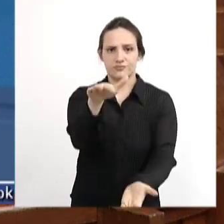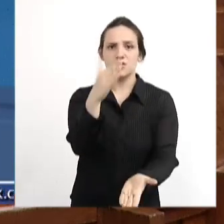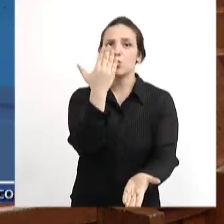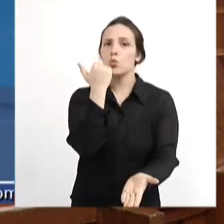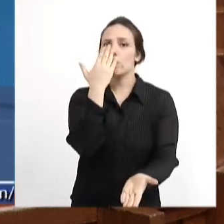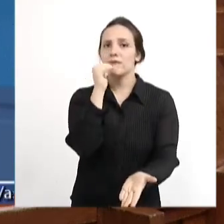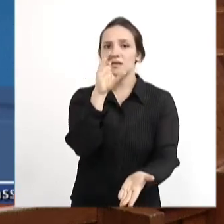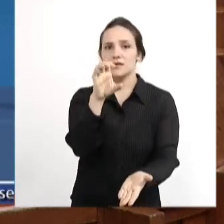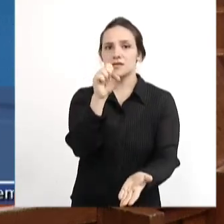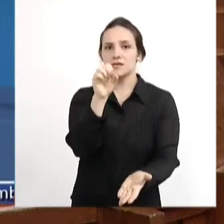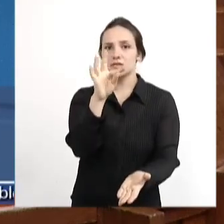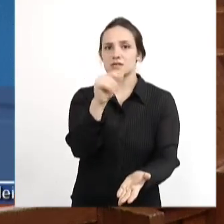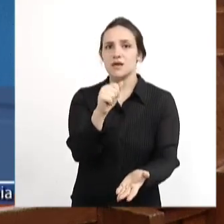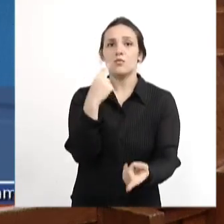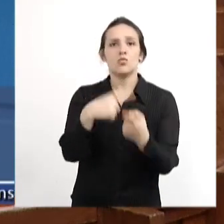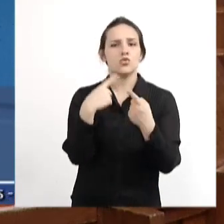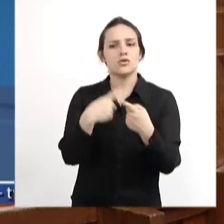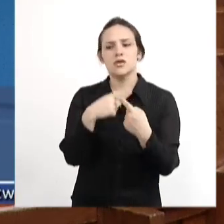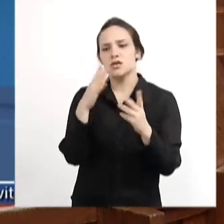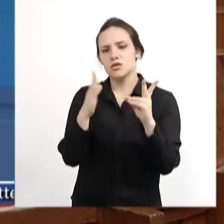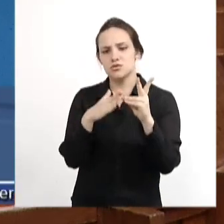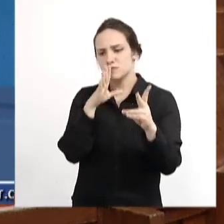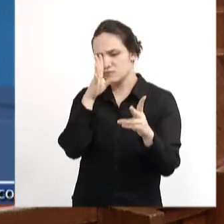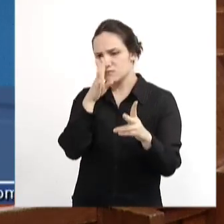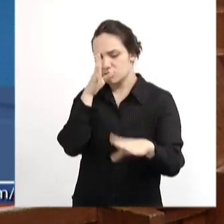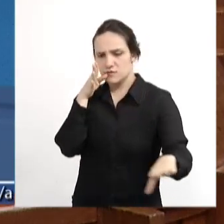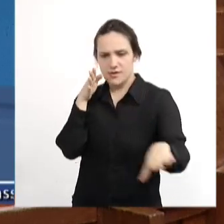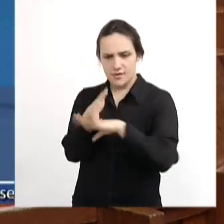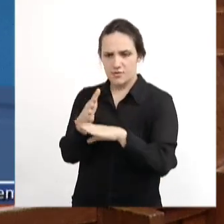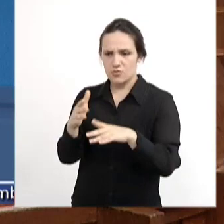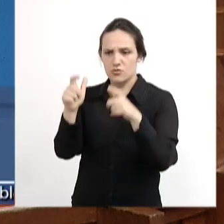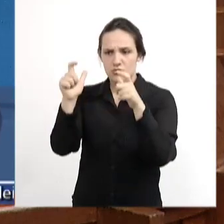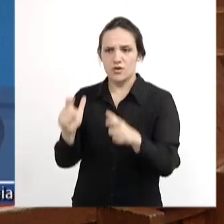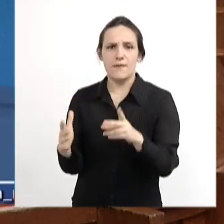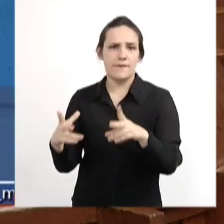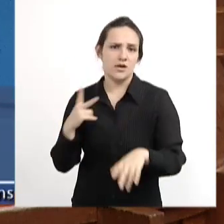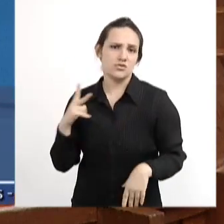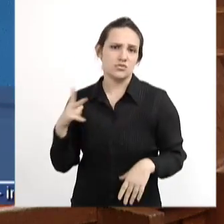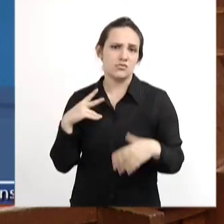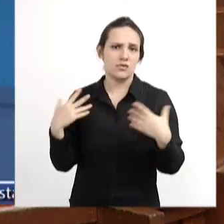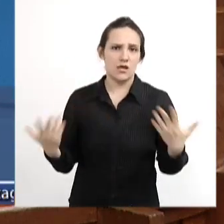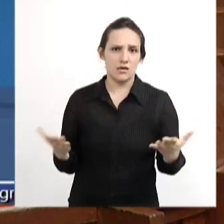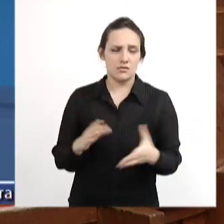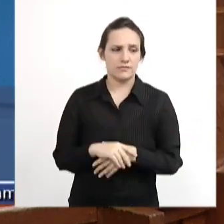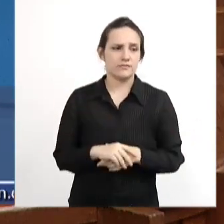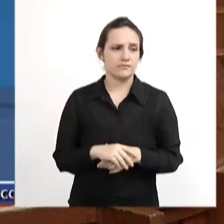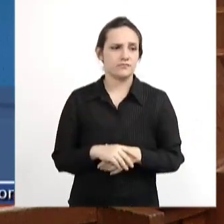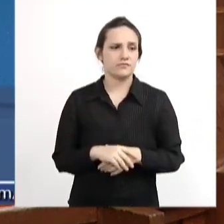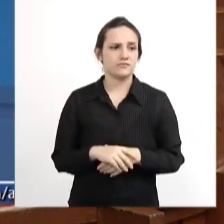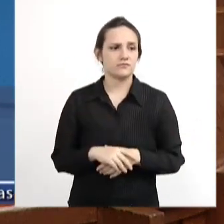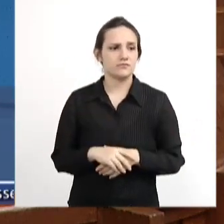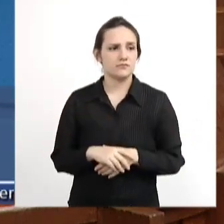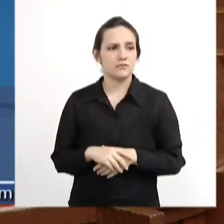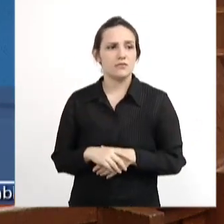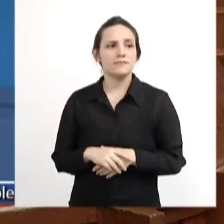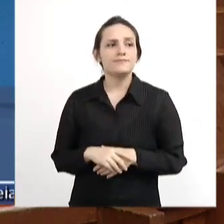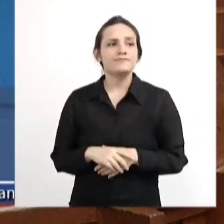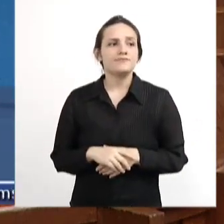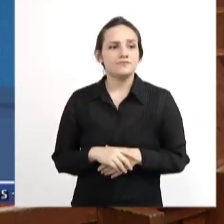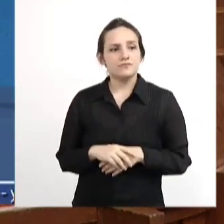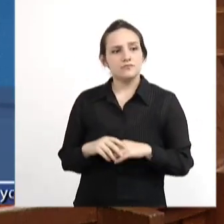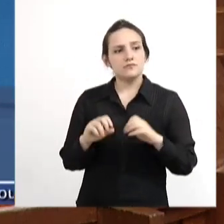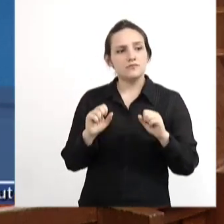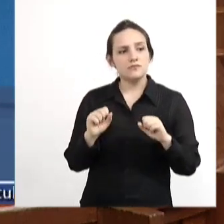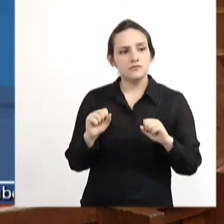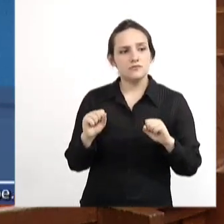aldeias, invadindo propriedade privada. Por quê? Quando você faz isso, o índio volta à aldeia e